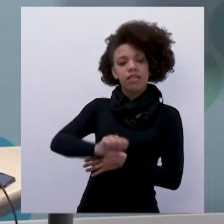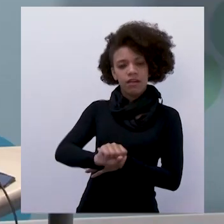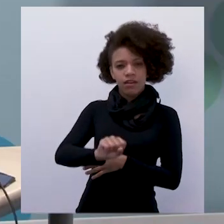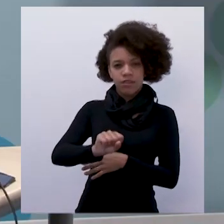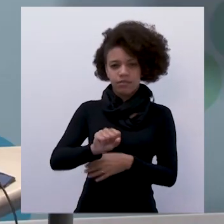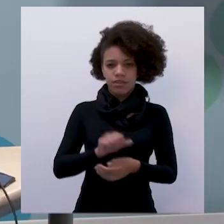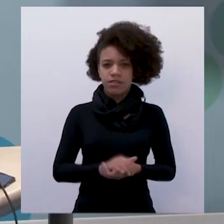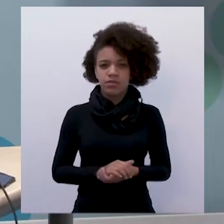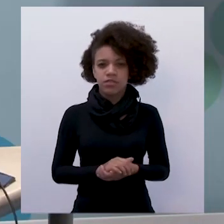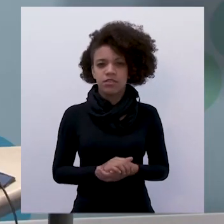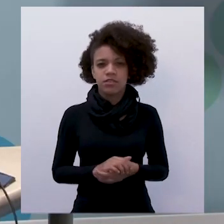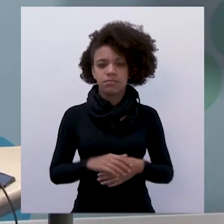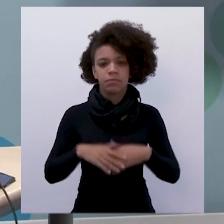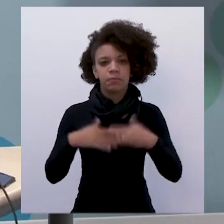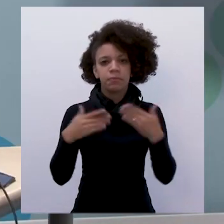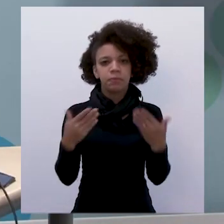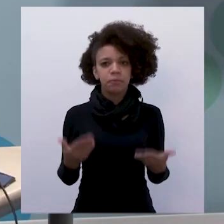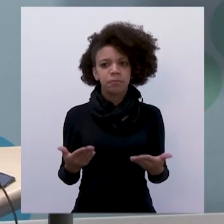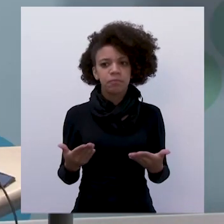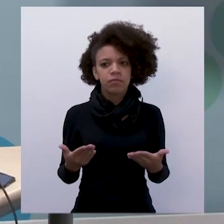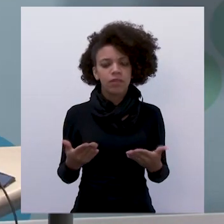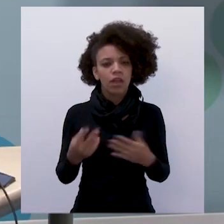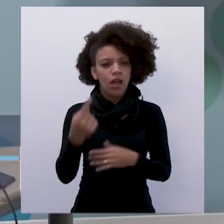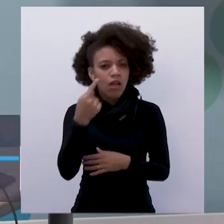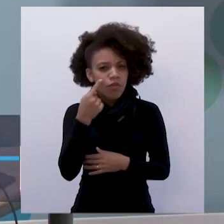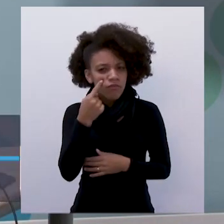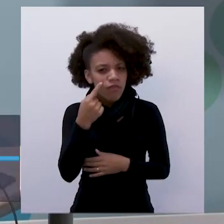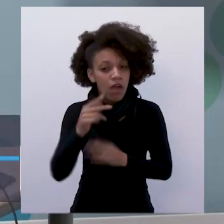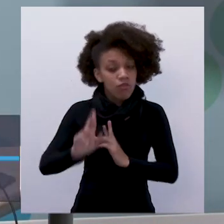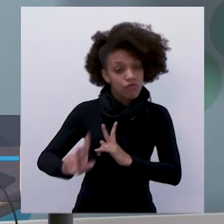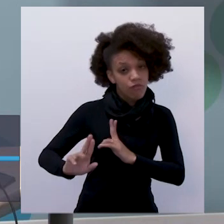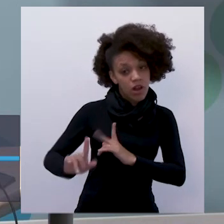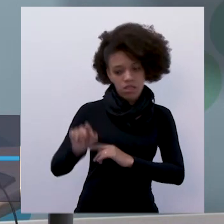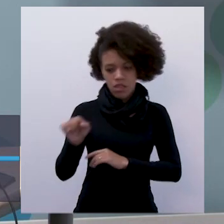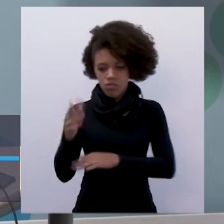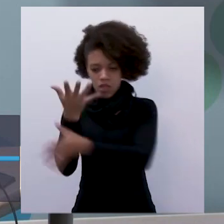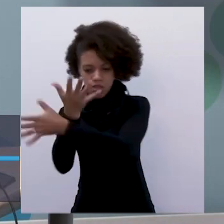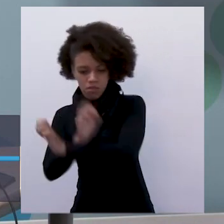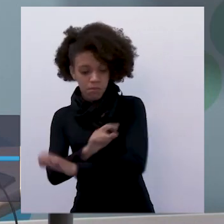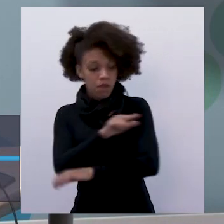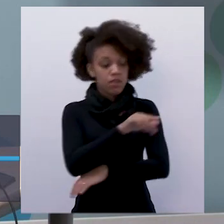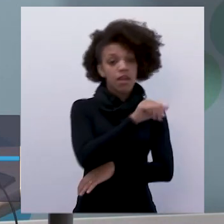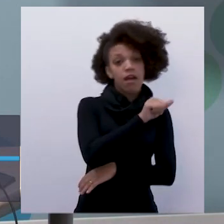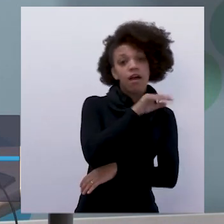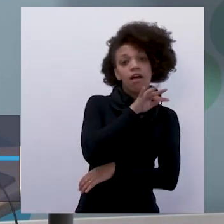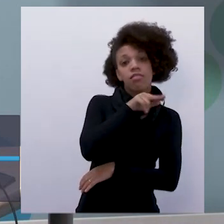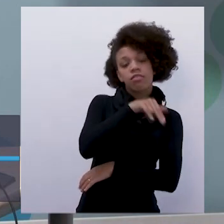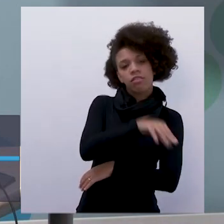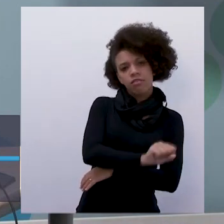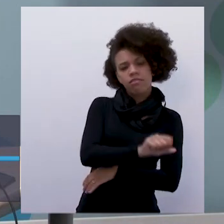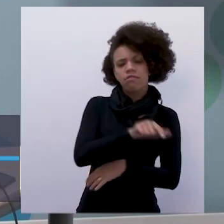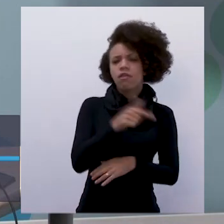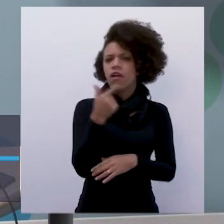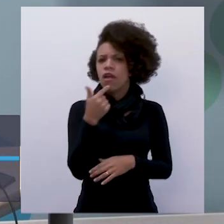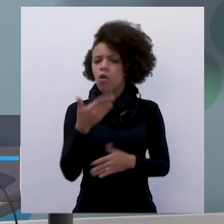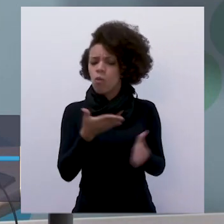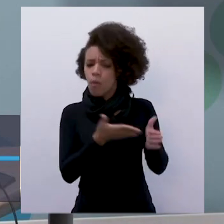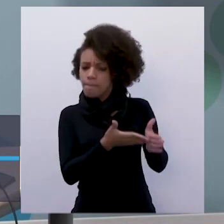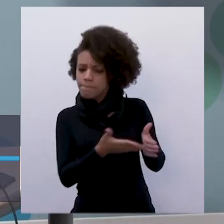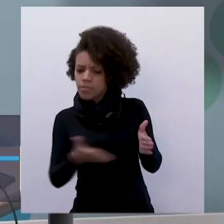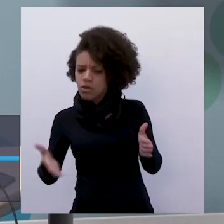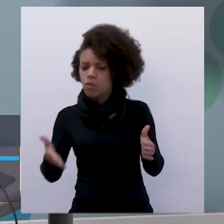anterior aí, a gente vê essa clara diferença, né? Em algum momento da história ali, entre a transição